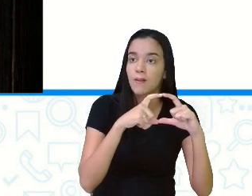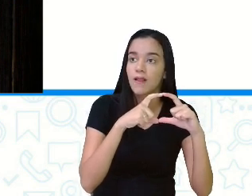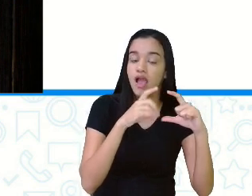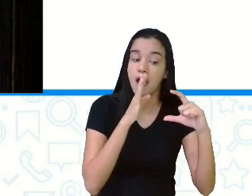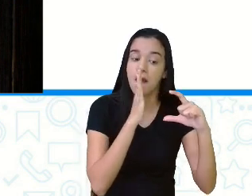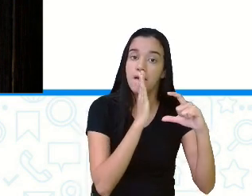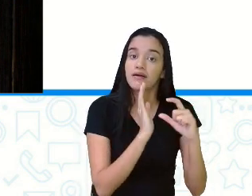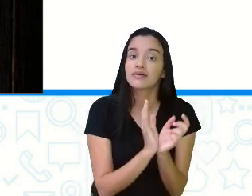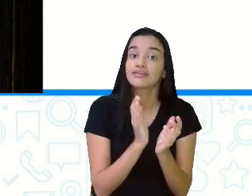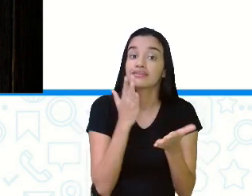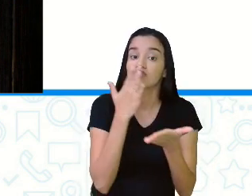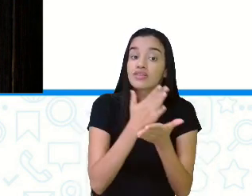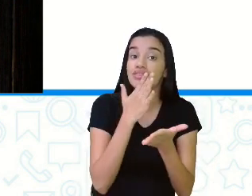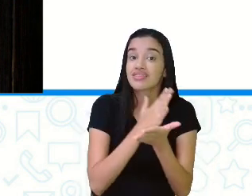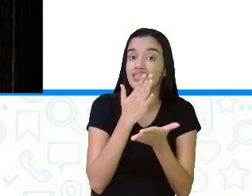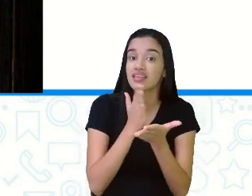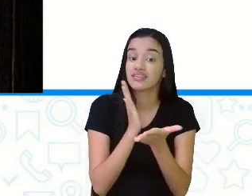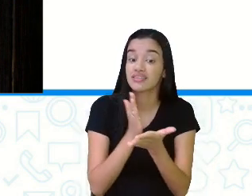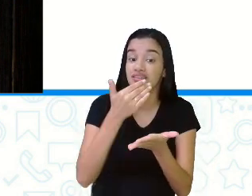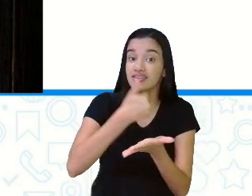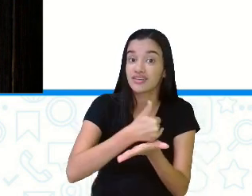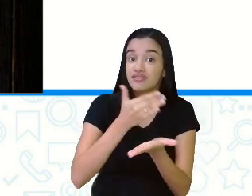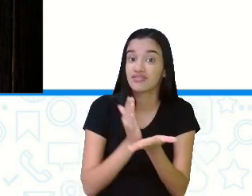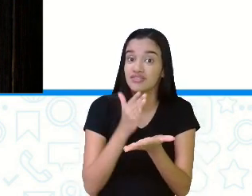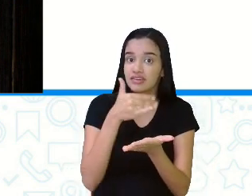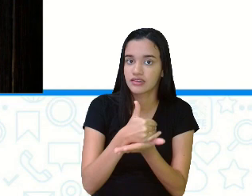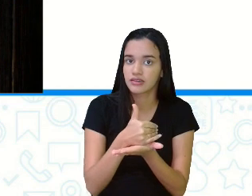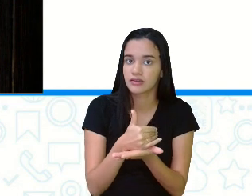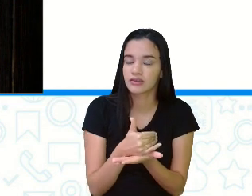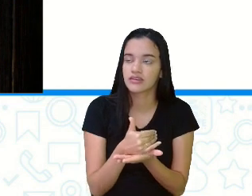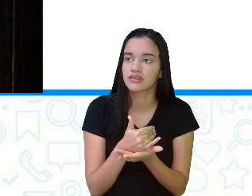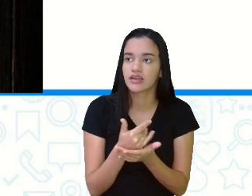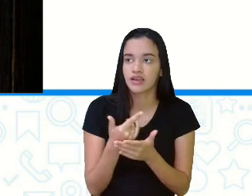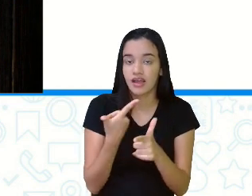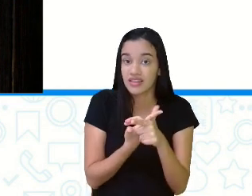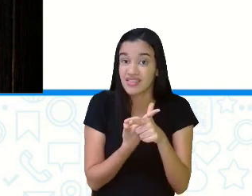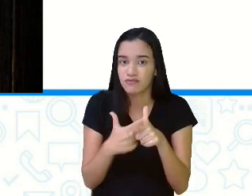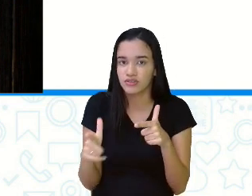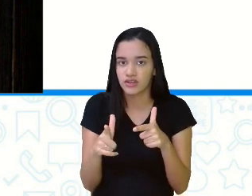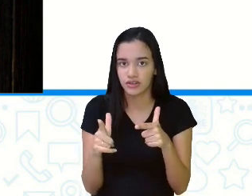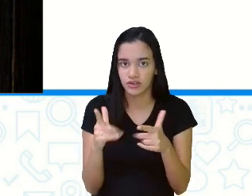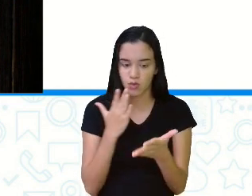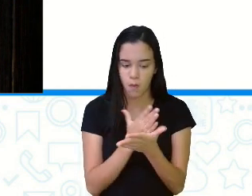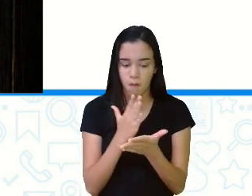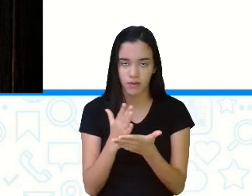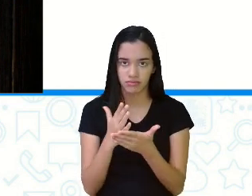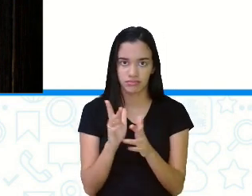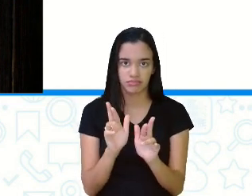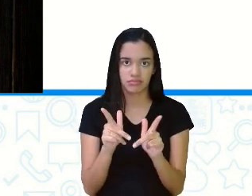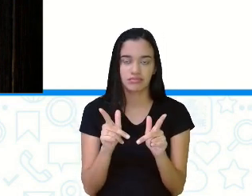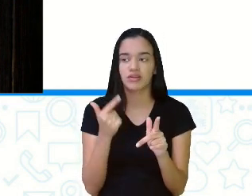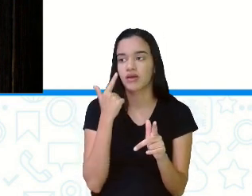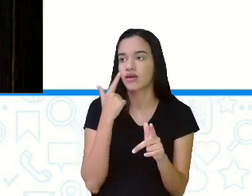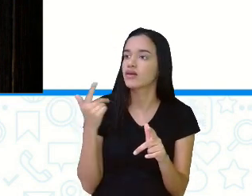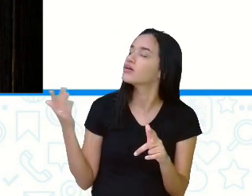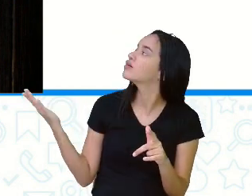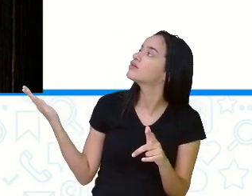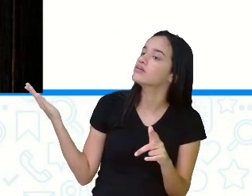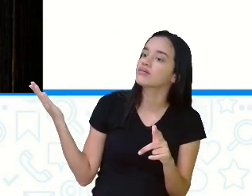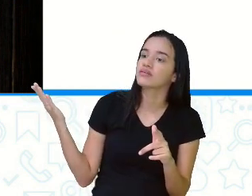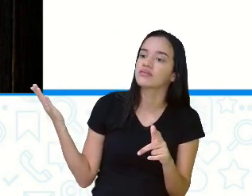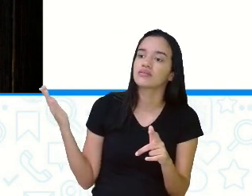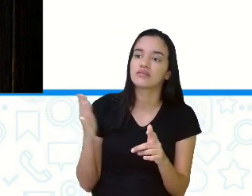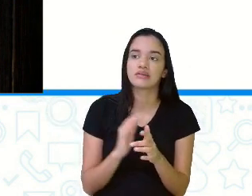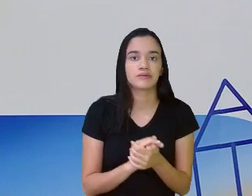partes diferentes. Ó, eu tenho uma maçã que ela está inteira. Eu tenho, inclusive, os discos fracionários aqui,